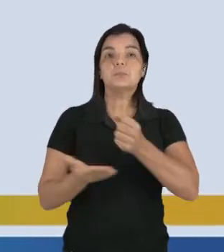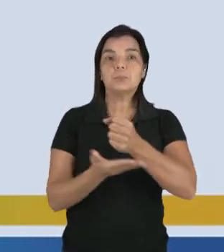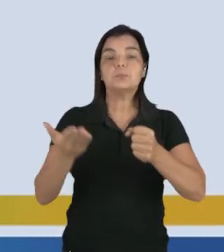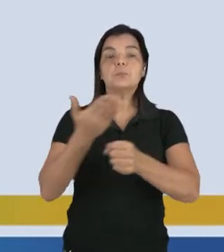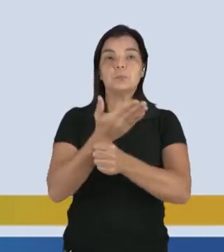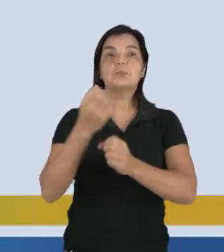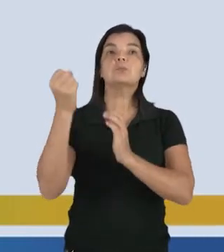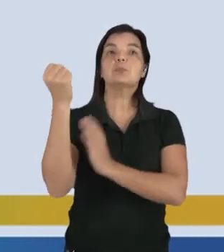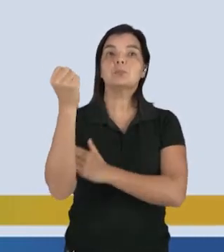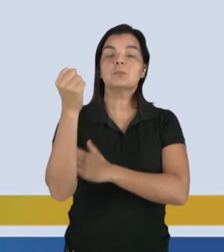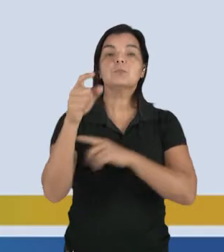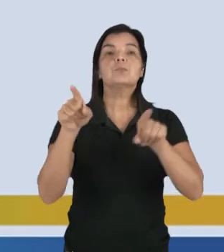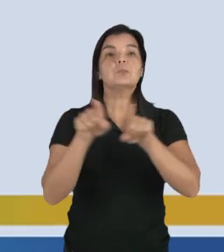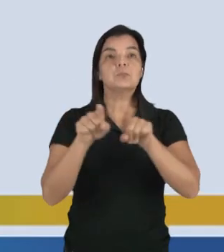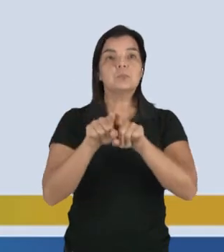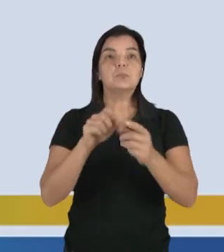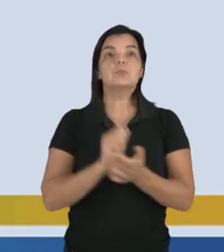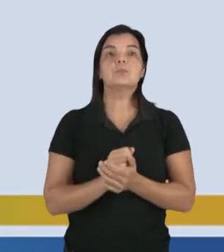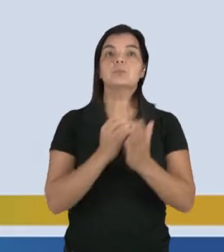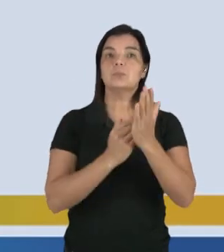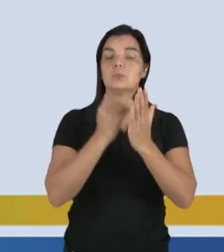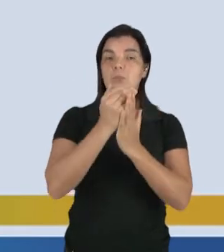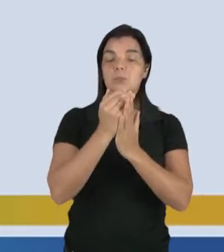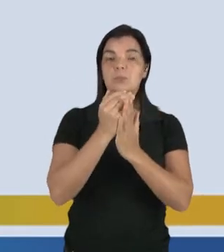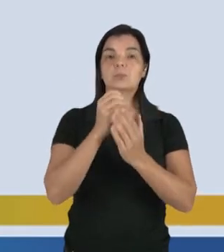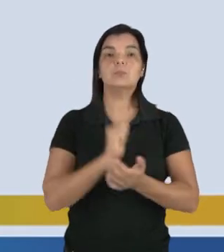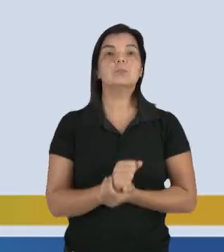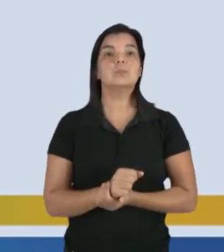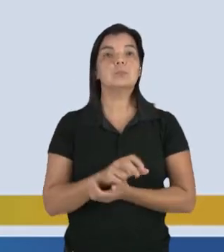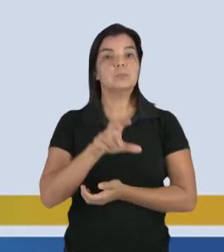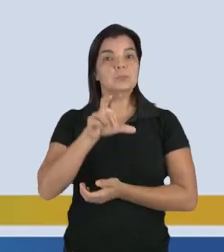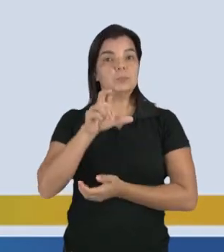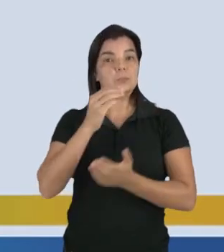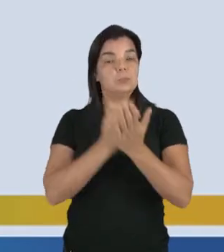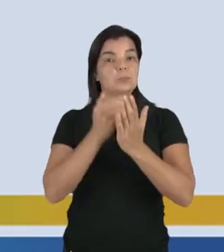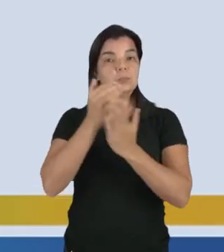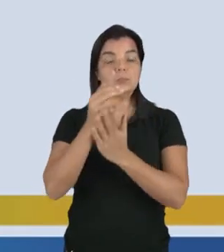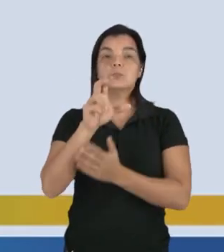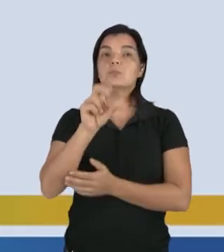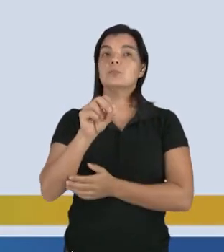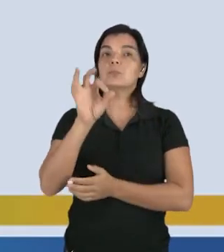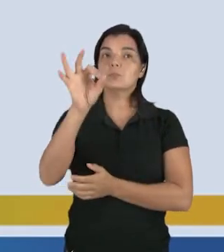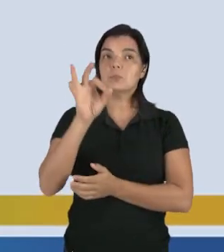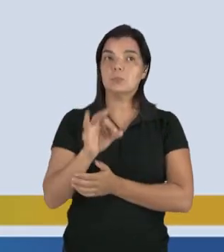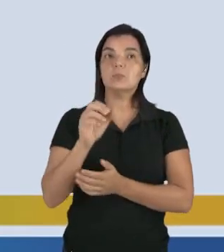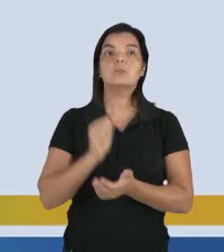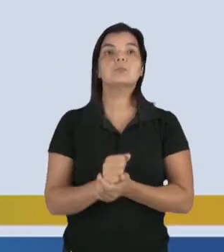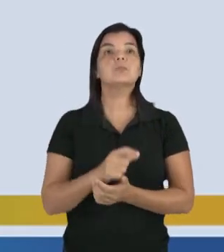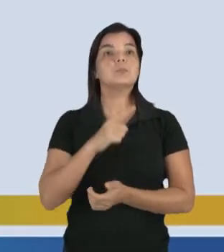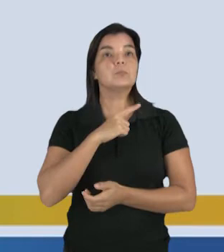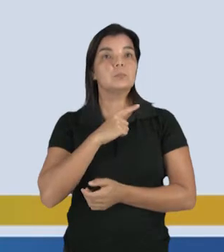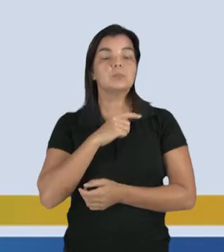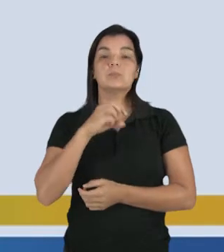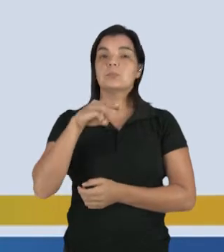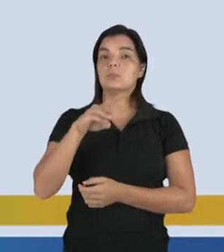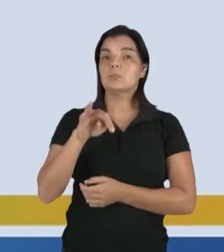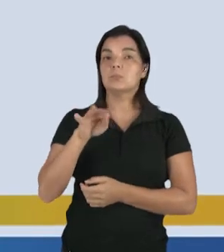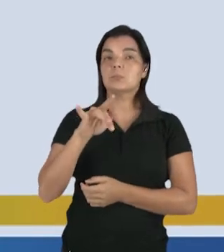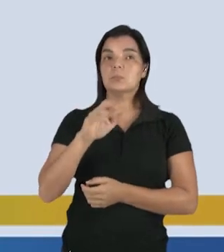bases fortes será quando o grau de dissociação for maior do que 50%, e aí a gente tem como